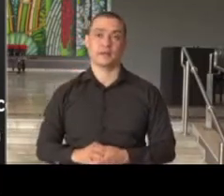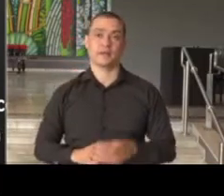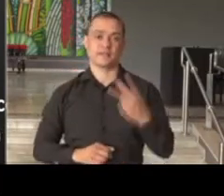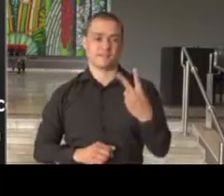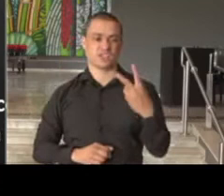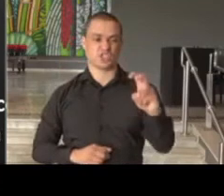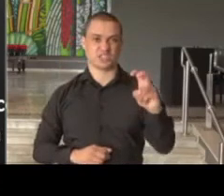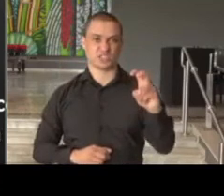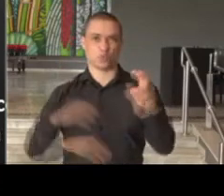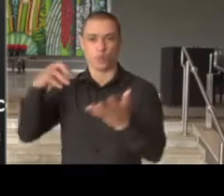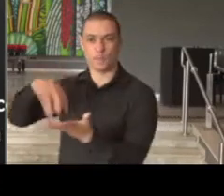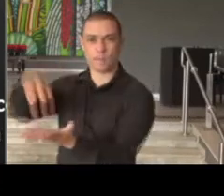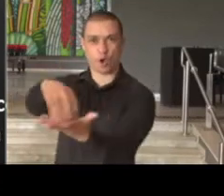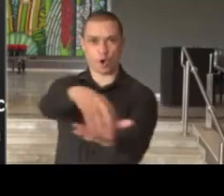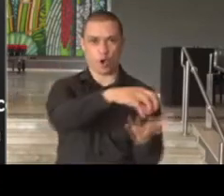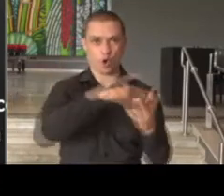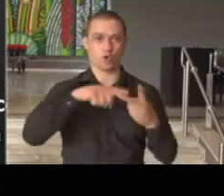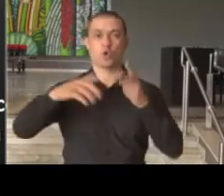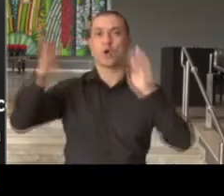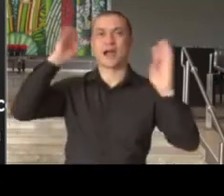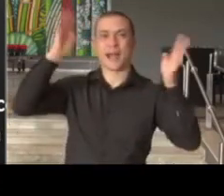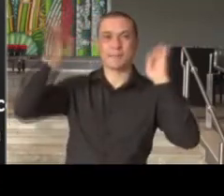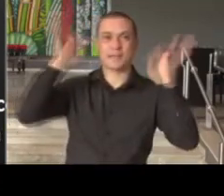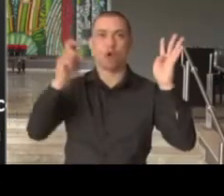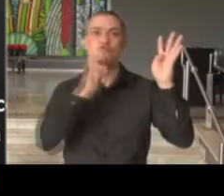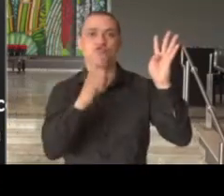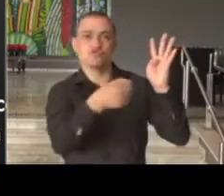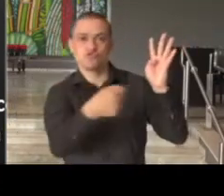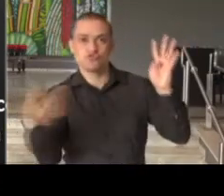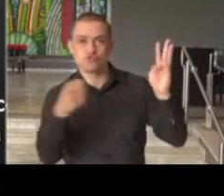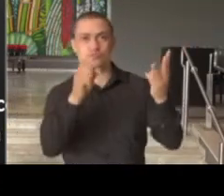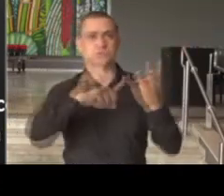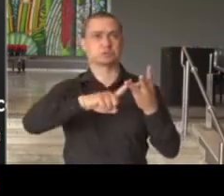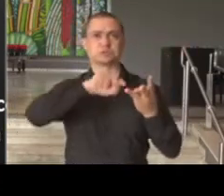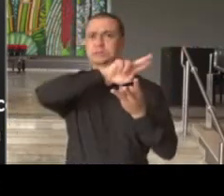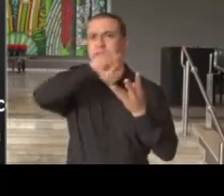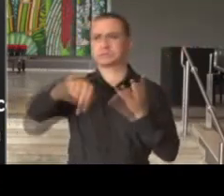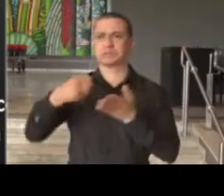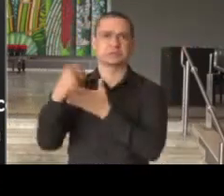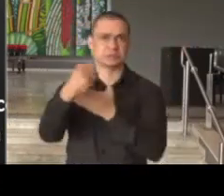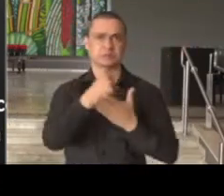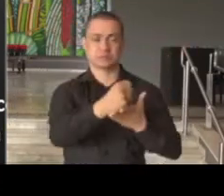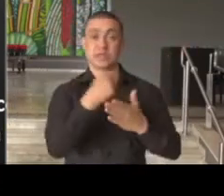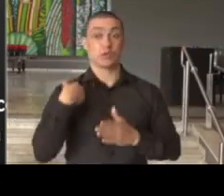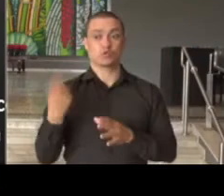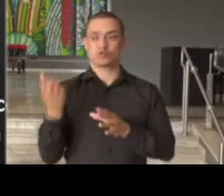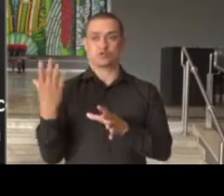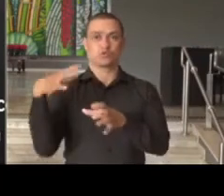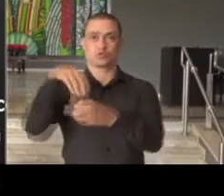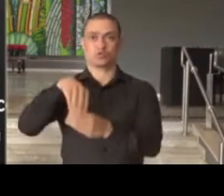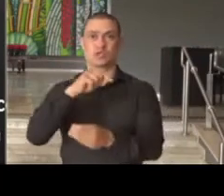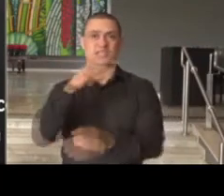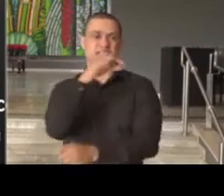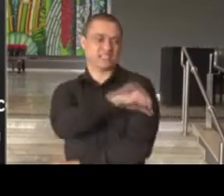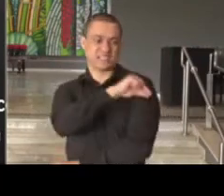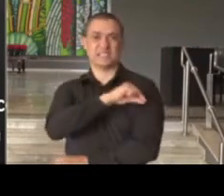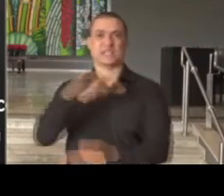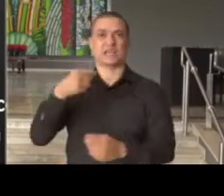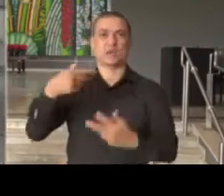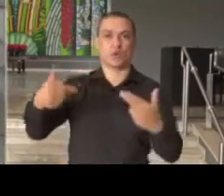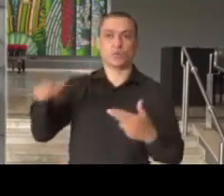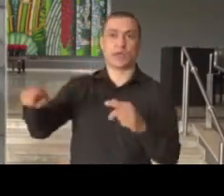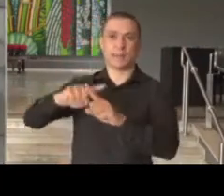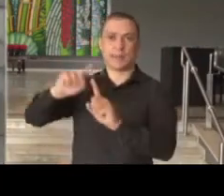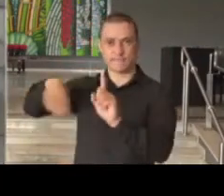25 postos estratégicos, caminhões refrigerados, 2.100 viagens. Eu não estou colocando aqui seringas e agulhas que têm um